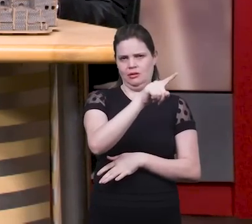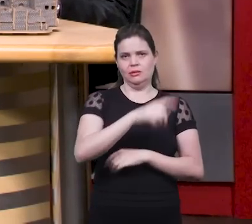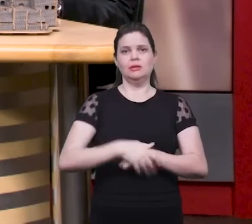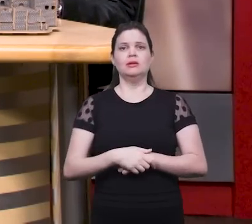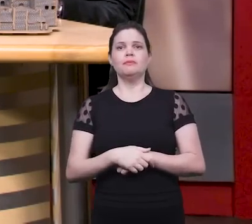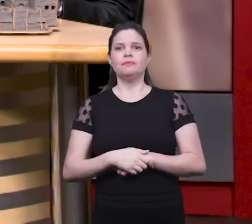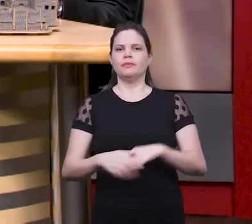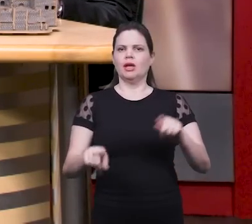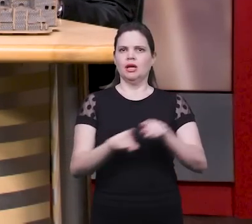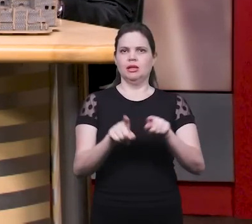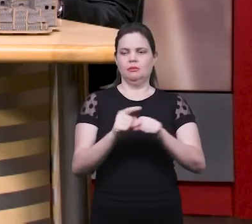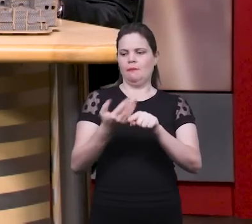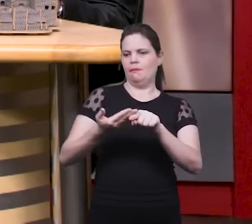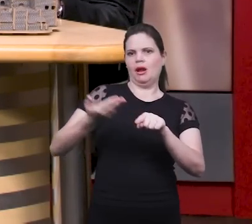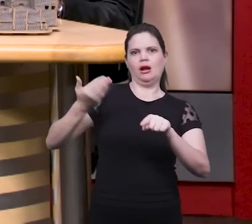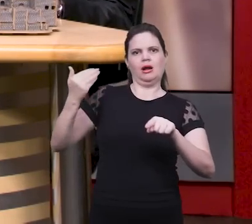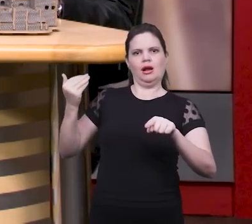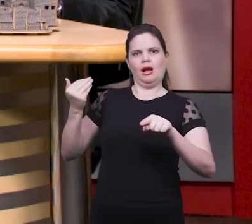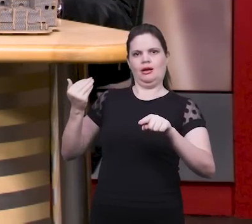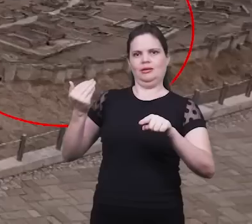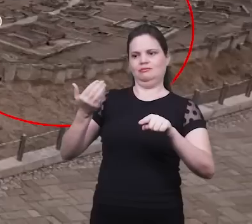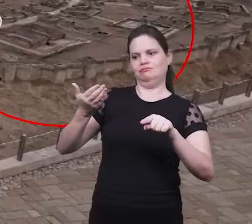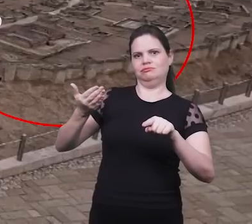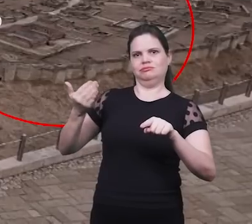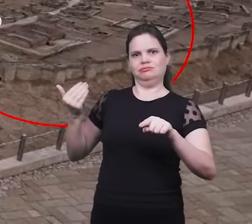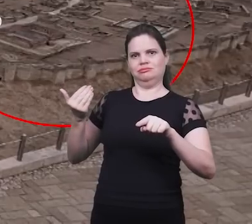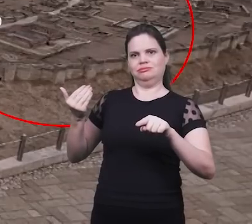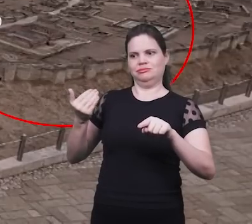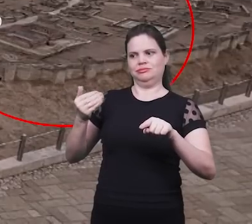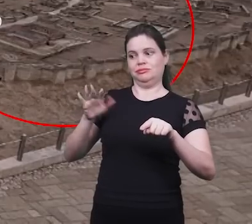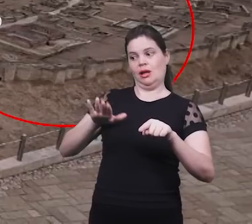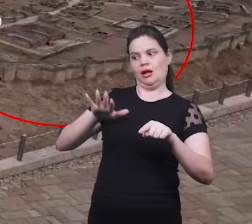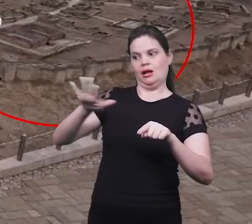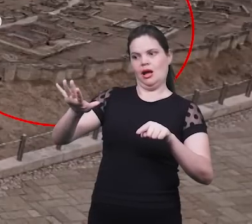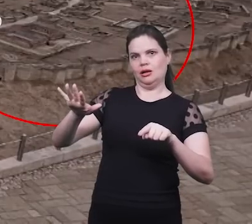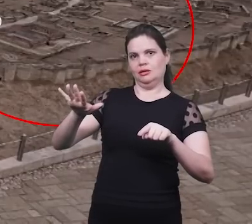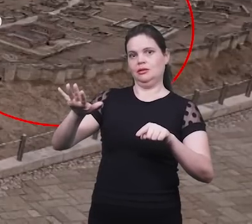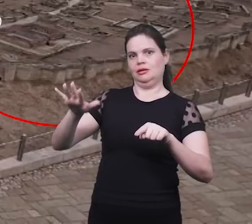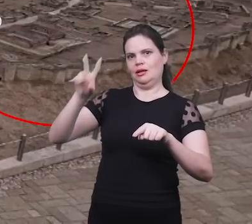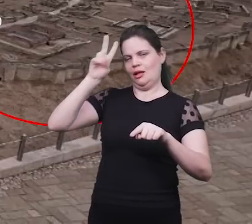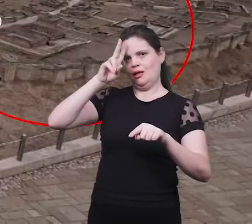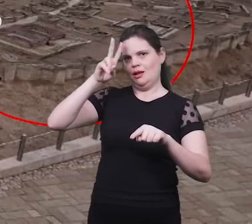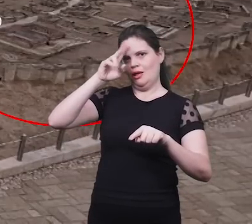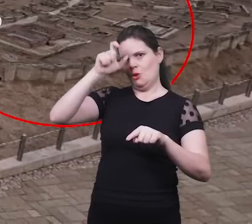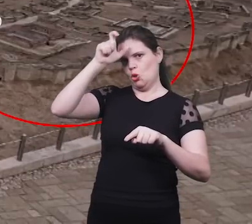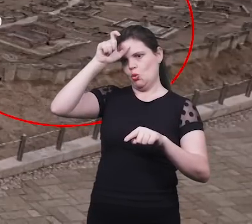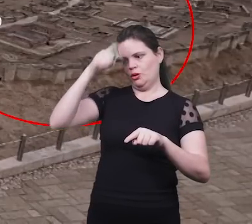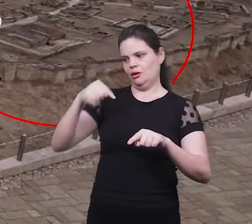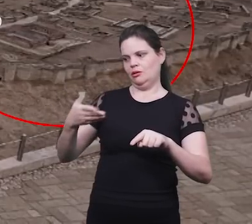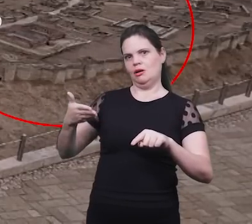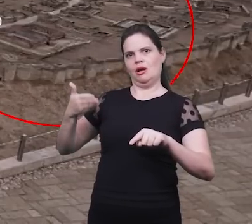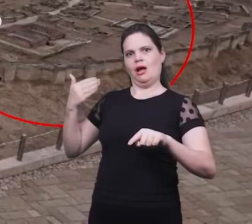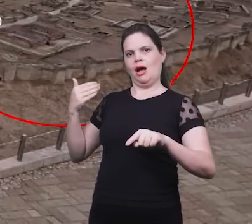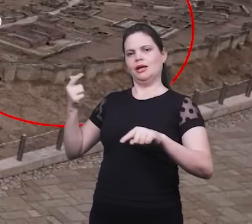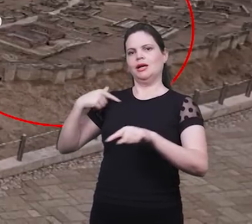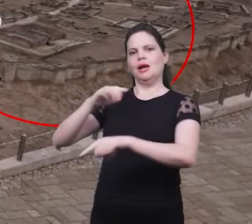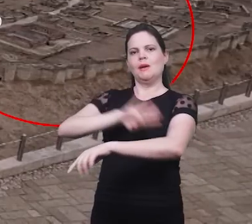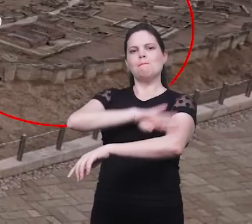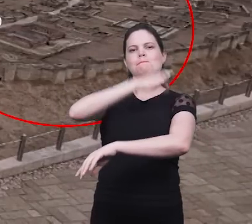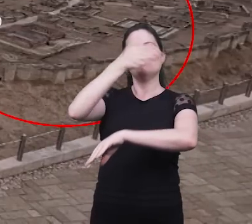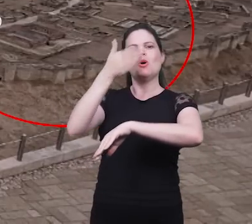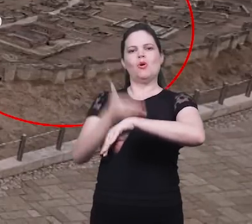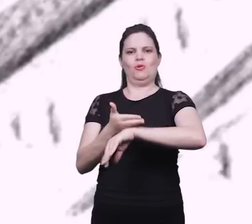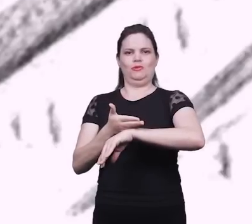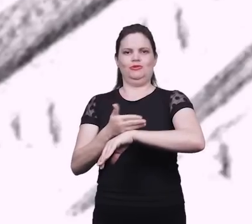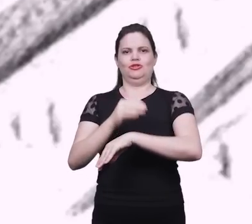foto, é o Monte das Oliveiras, isso na realidade lá em Jerusalém. Então, tem uma segunda foto